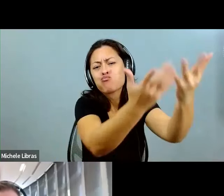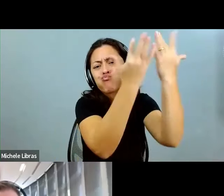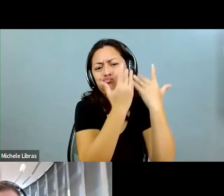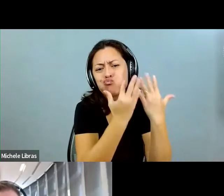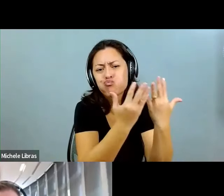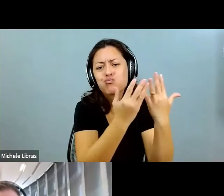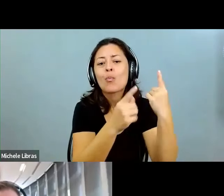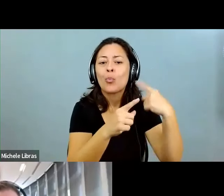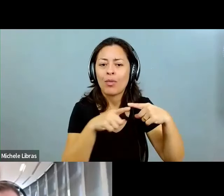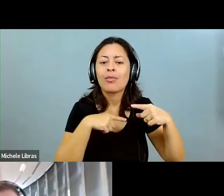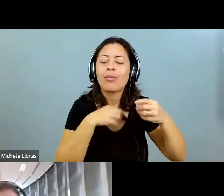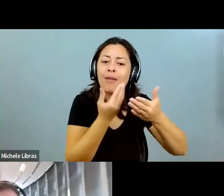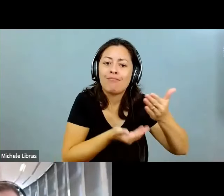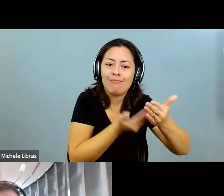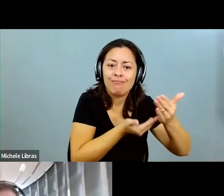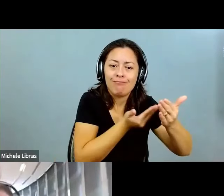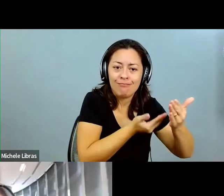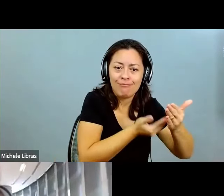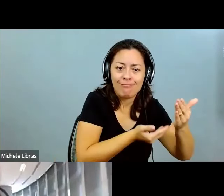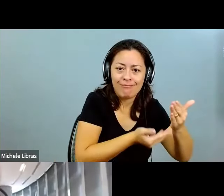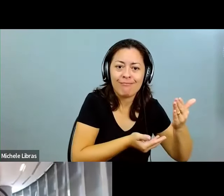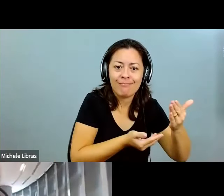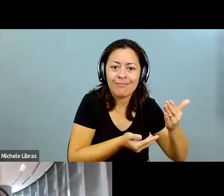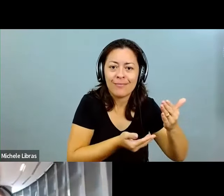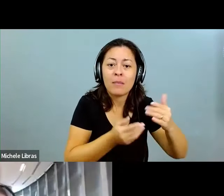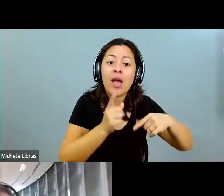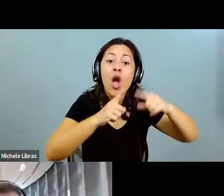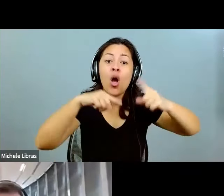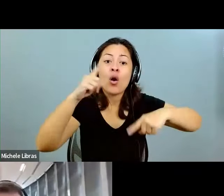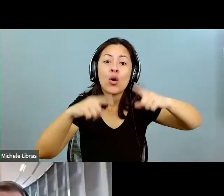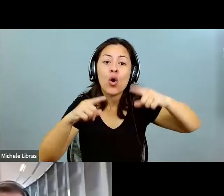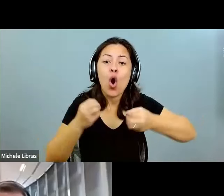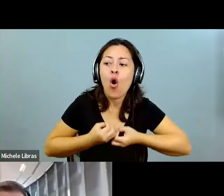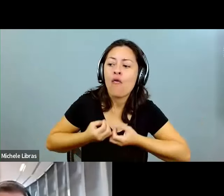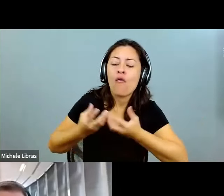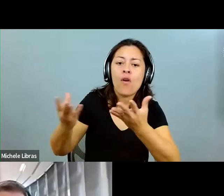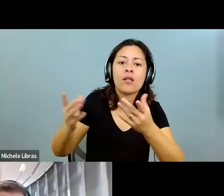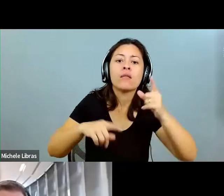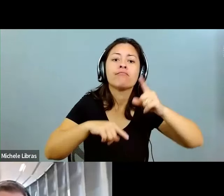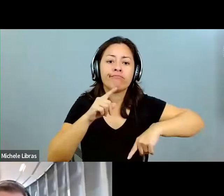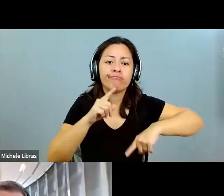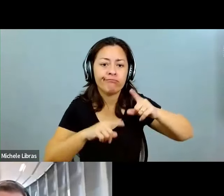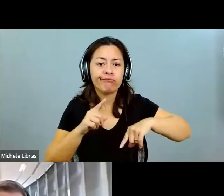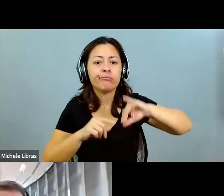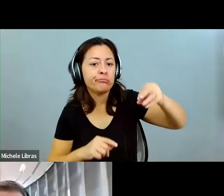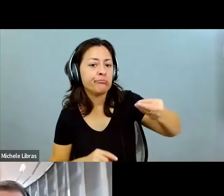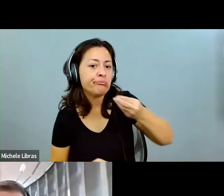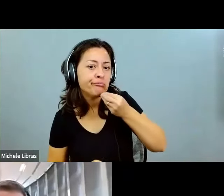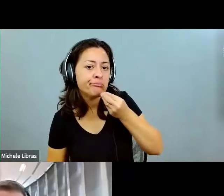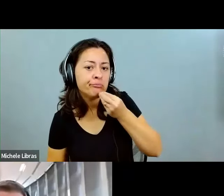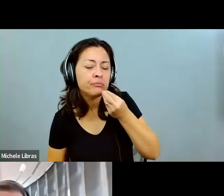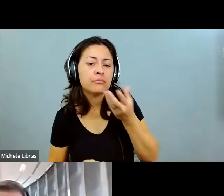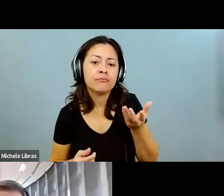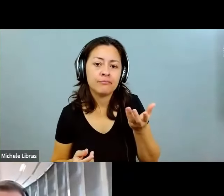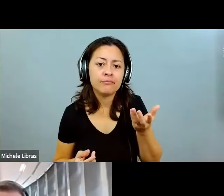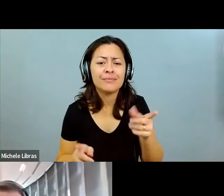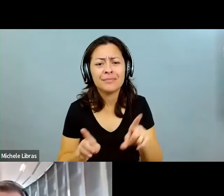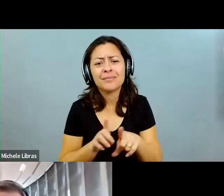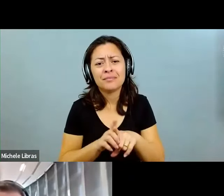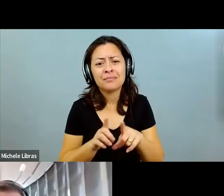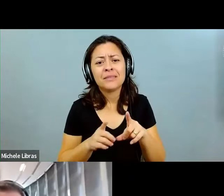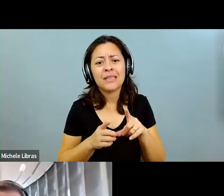nas ofertas é que provoca volatilidade nos preços e oportunidades eh para para quem tá que tem